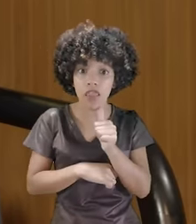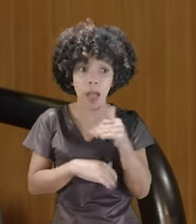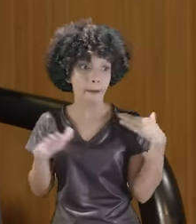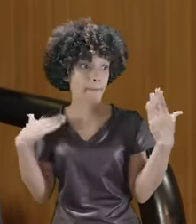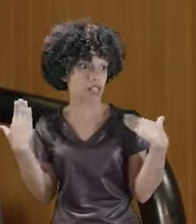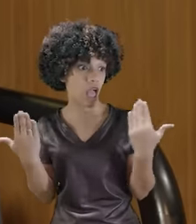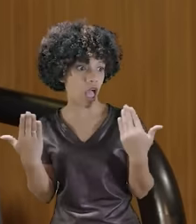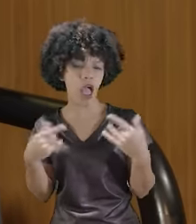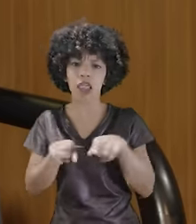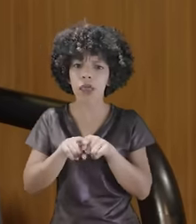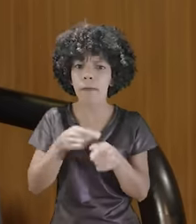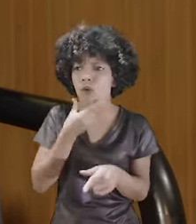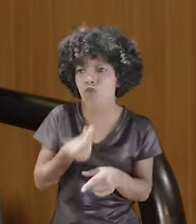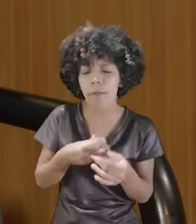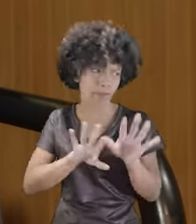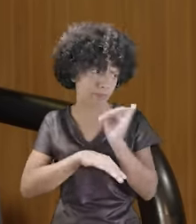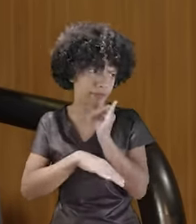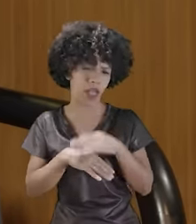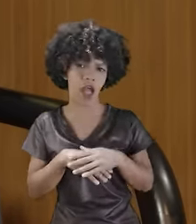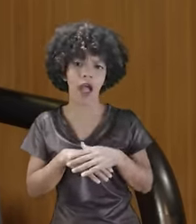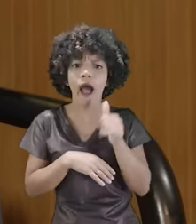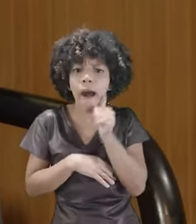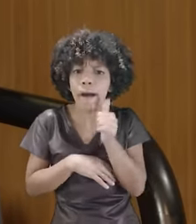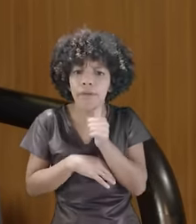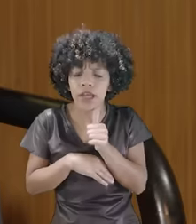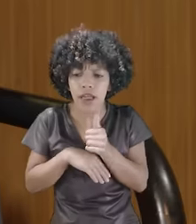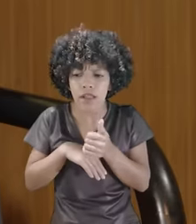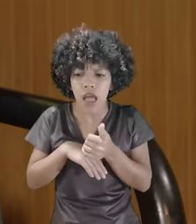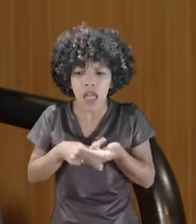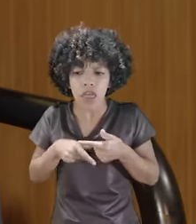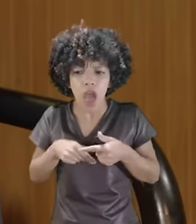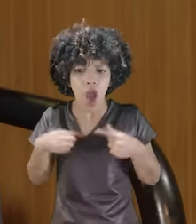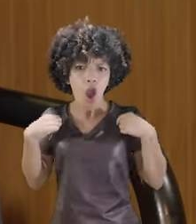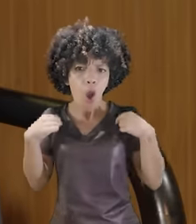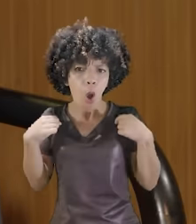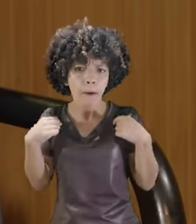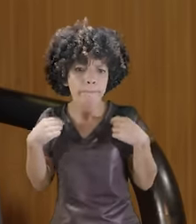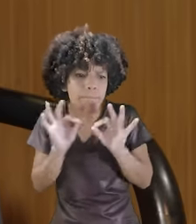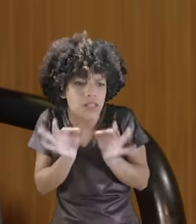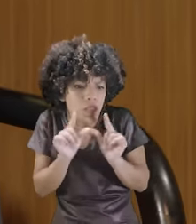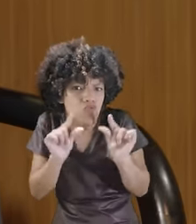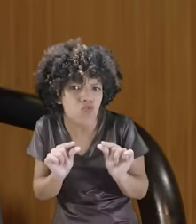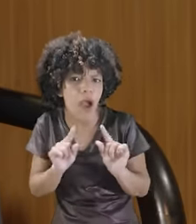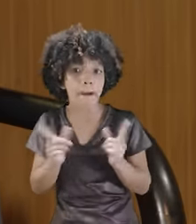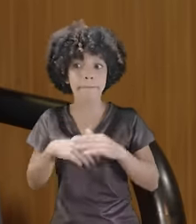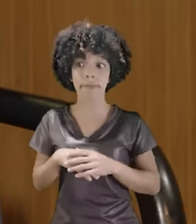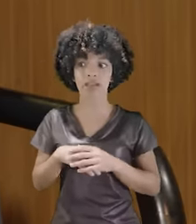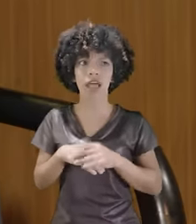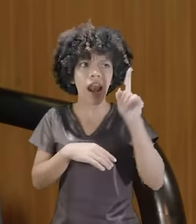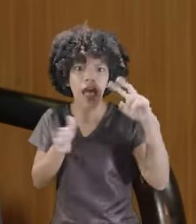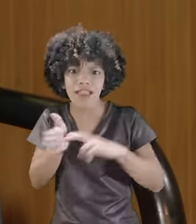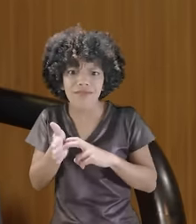os homens o tipos mulheres aqui sai com muita roupa curta lá na Síria e muito raro você ver uma mulher